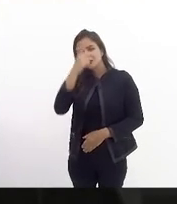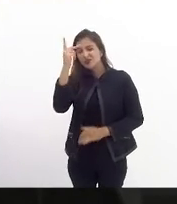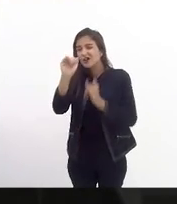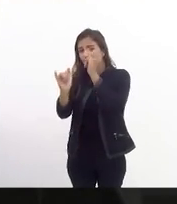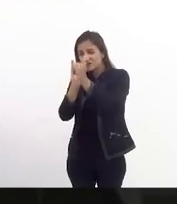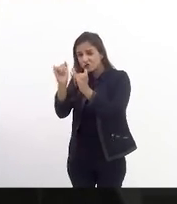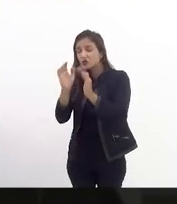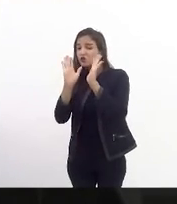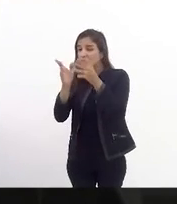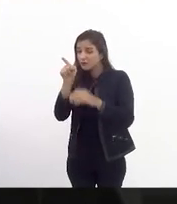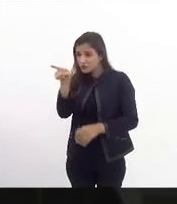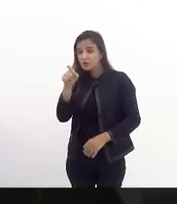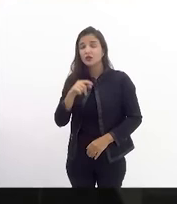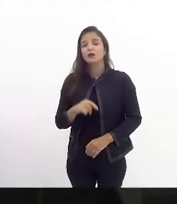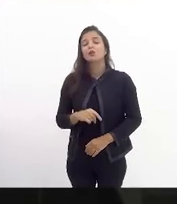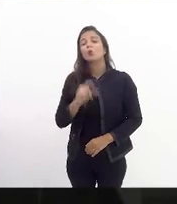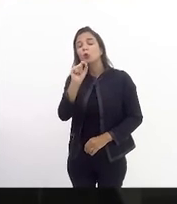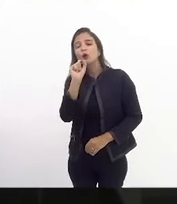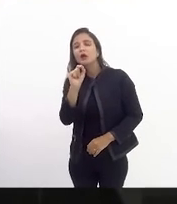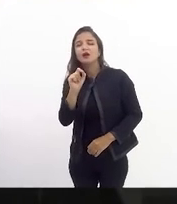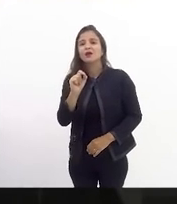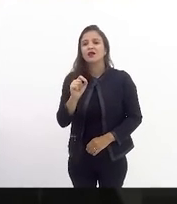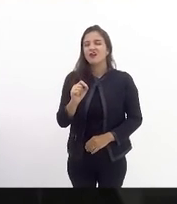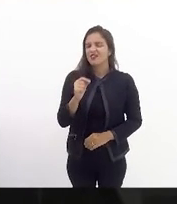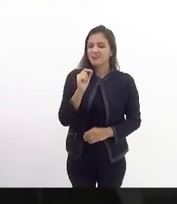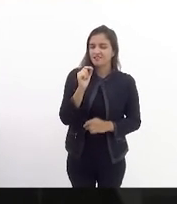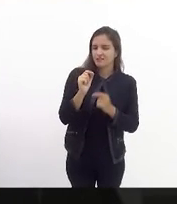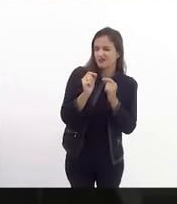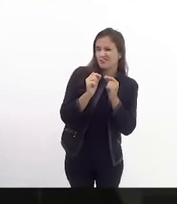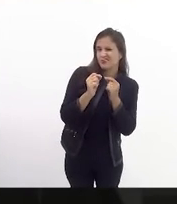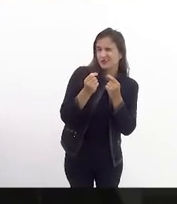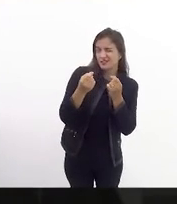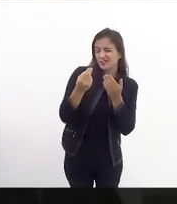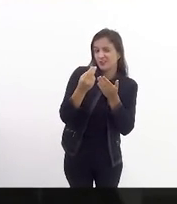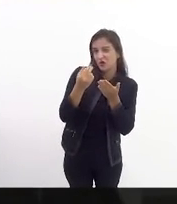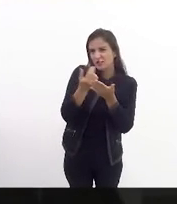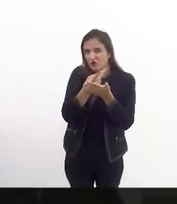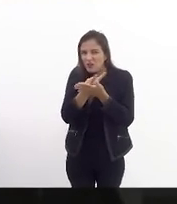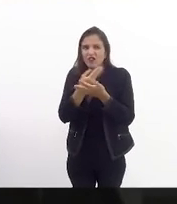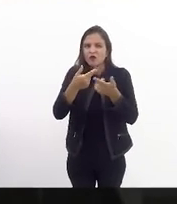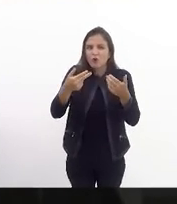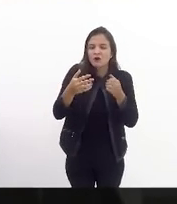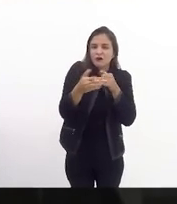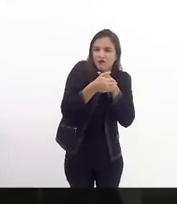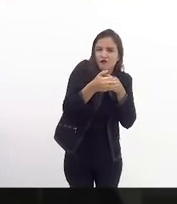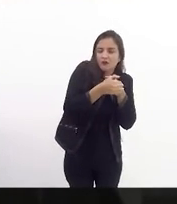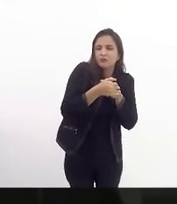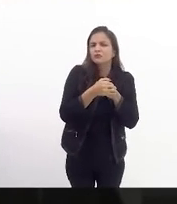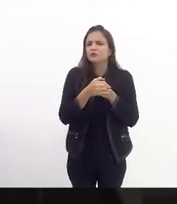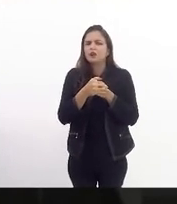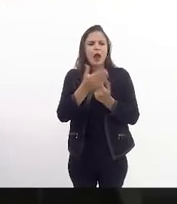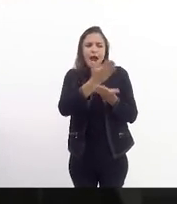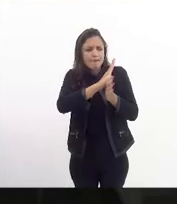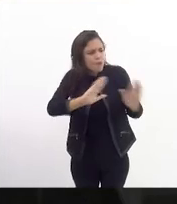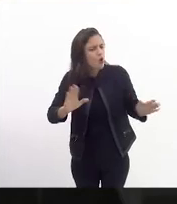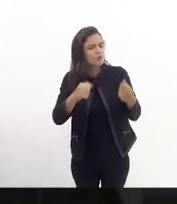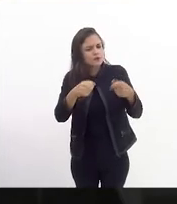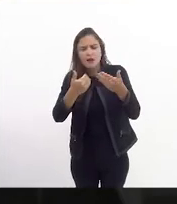possibilidade de ter maracutaia é deixar aquele fato ser exposto à luz do